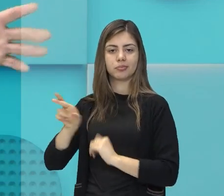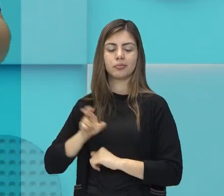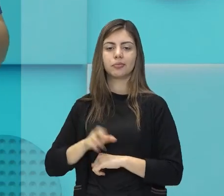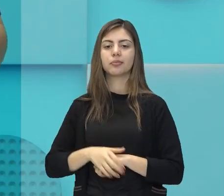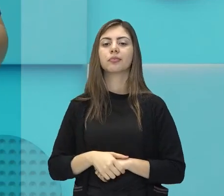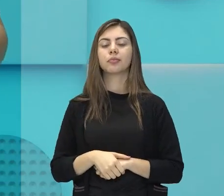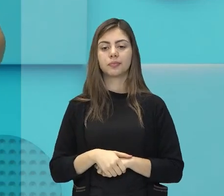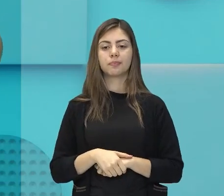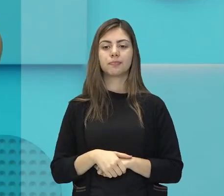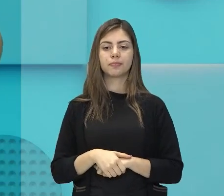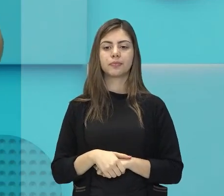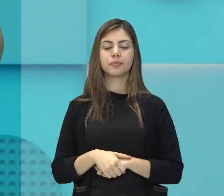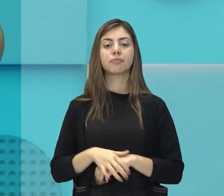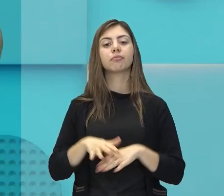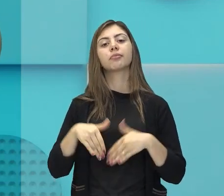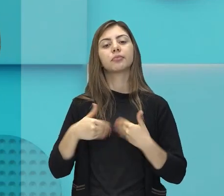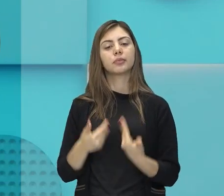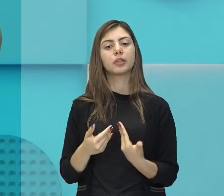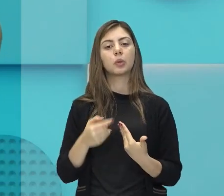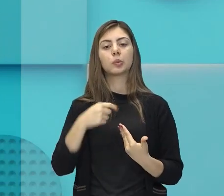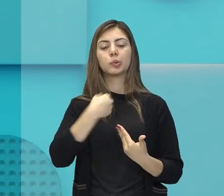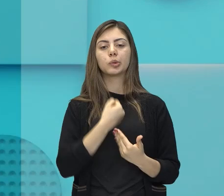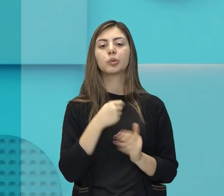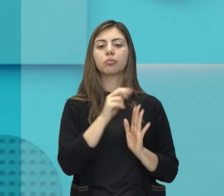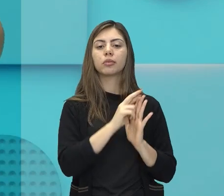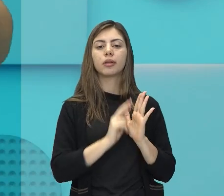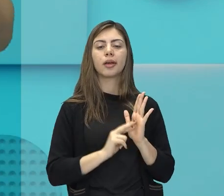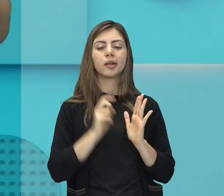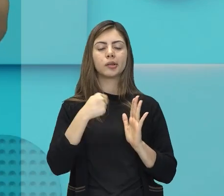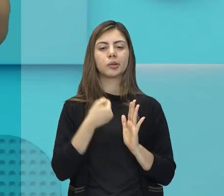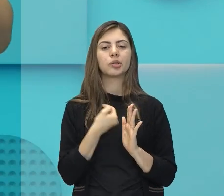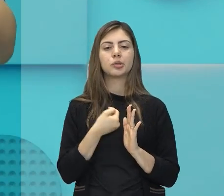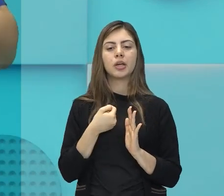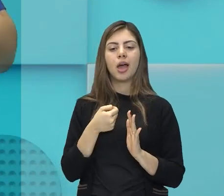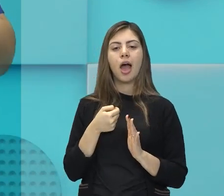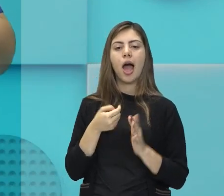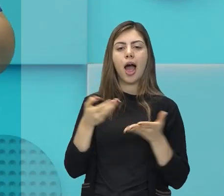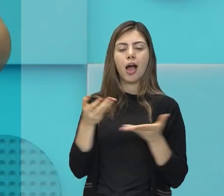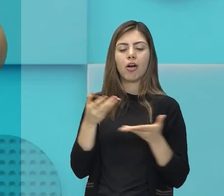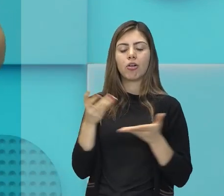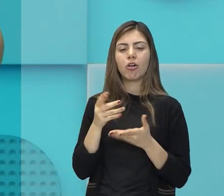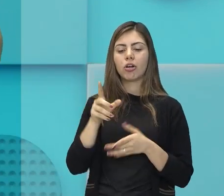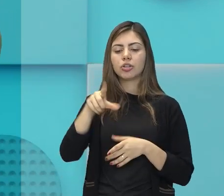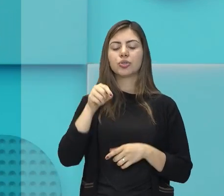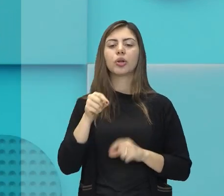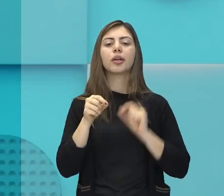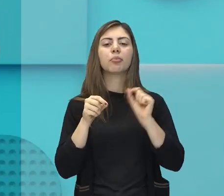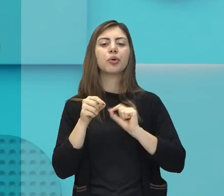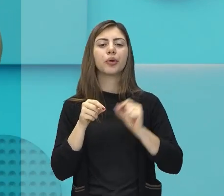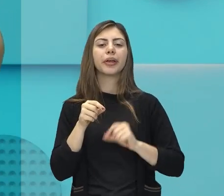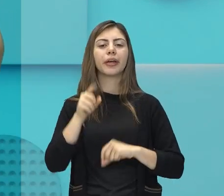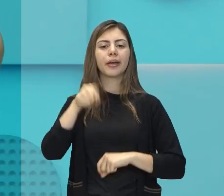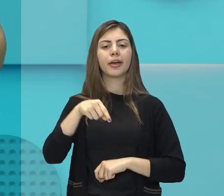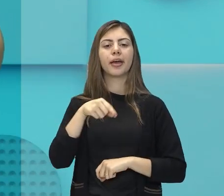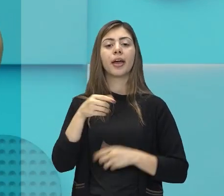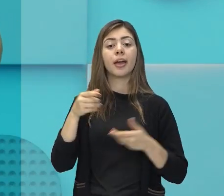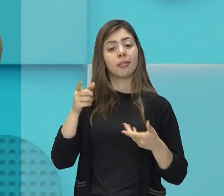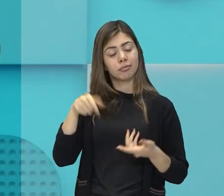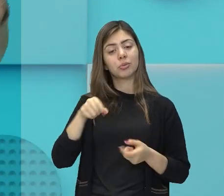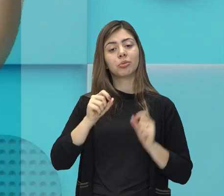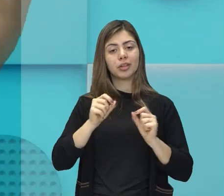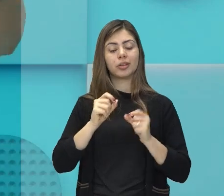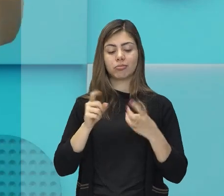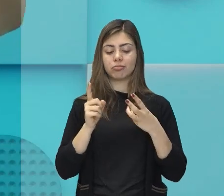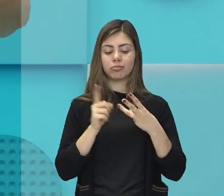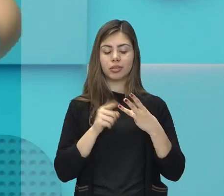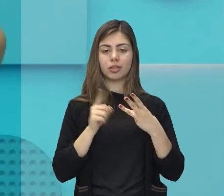E aí, o critério que nós escolhemos para a entrevista que iremos realizar nesta aula é justamente este terceiro